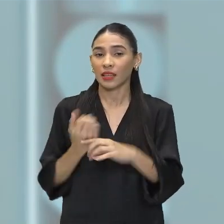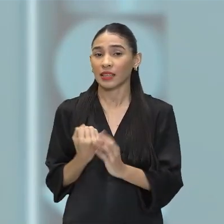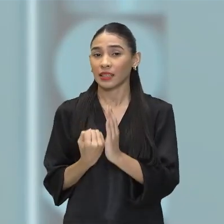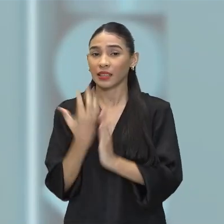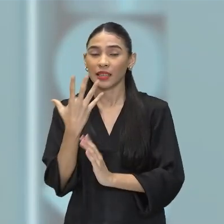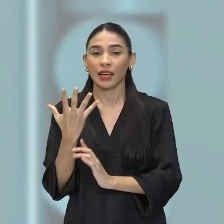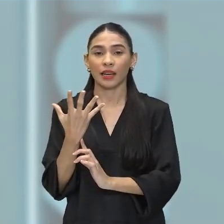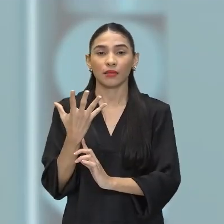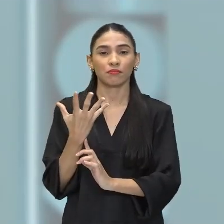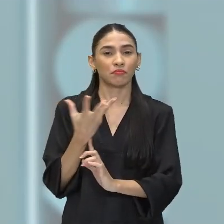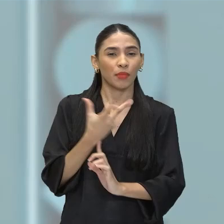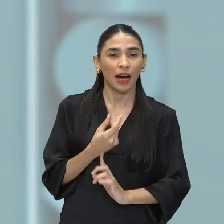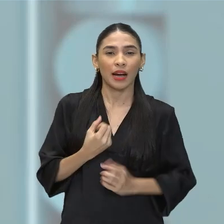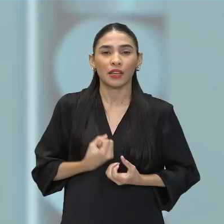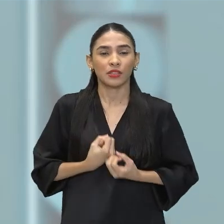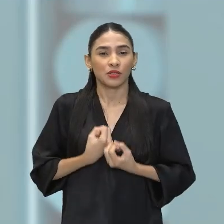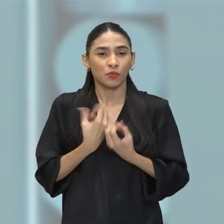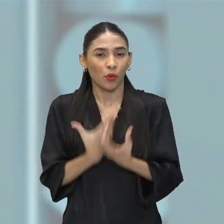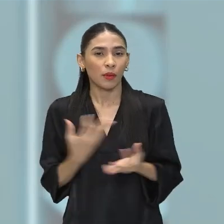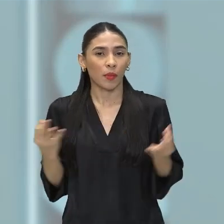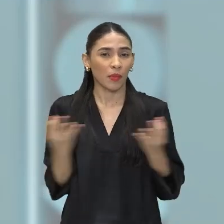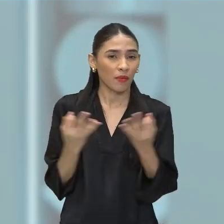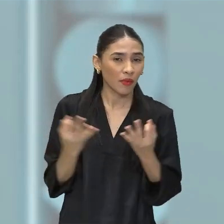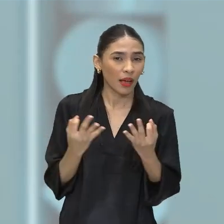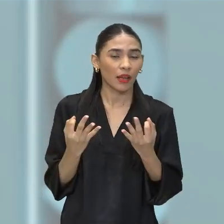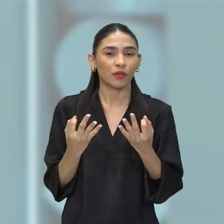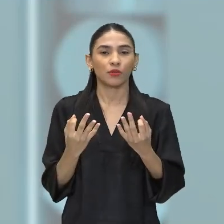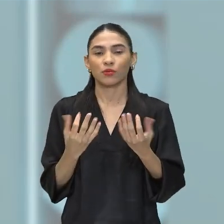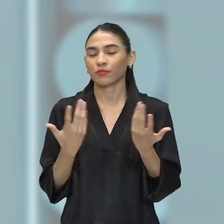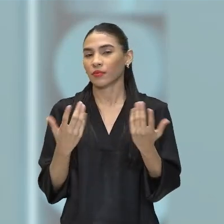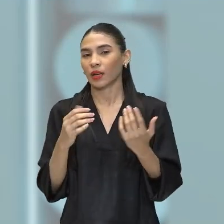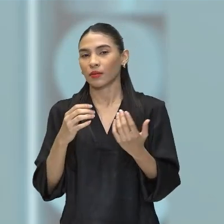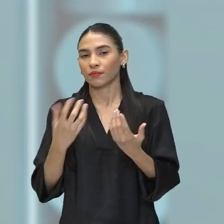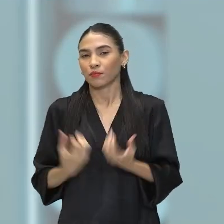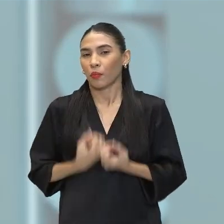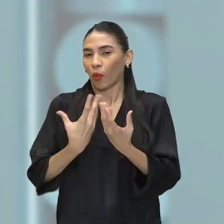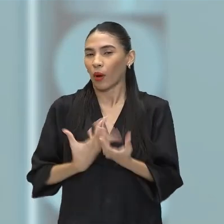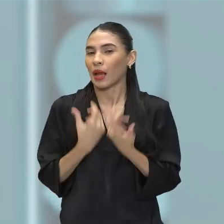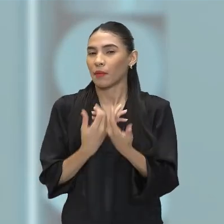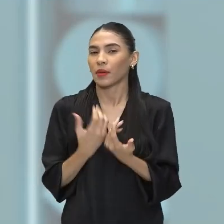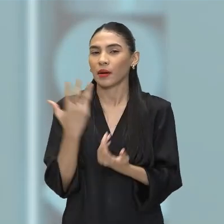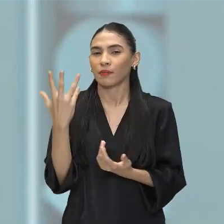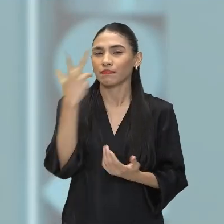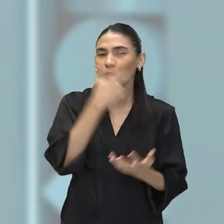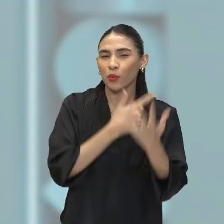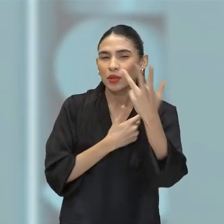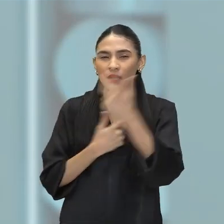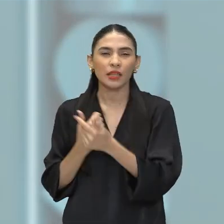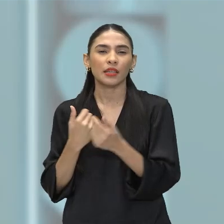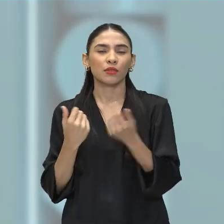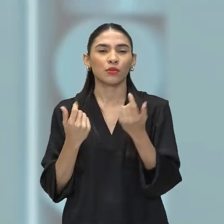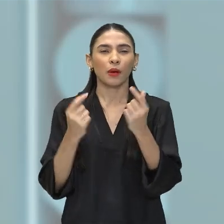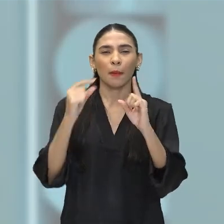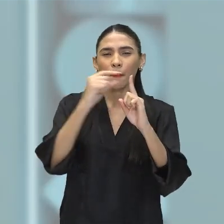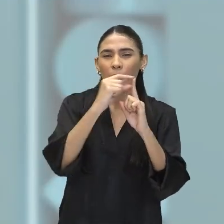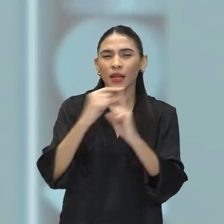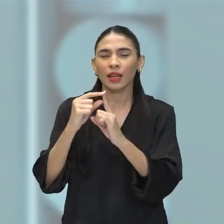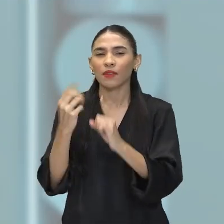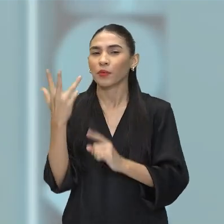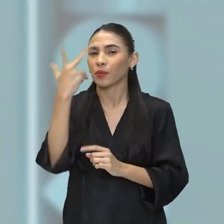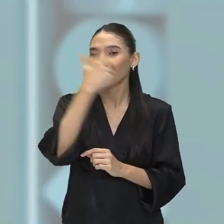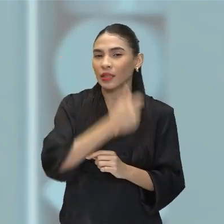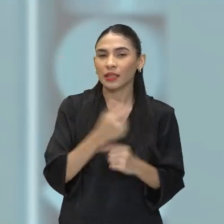poema belo, um poema que pudesse ser admirado, um poema que tivesse palavras raras, rimas,